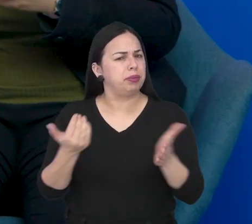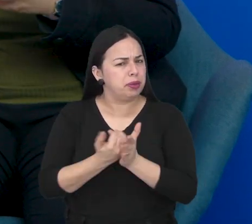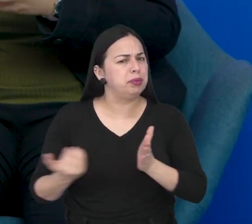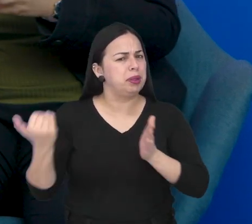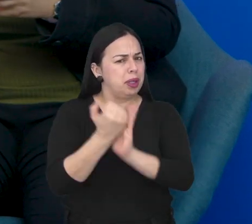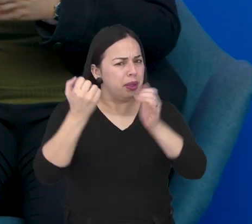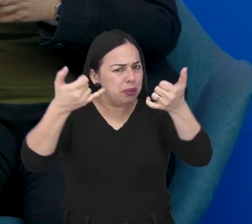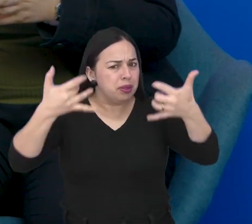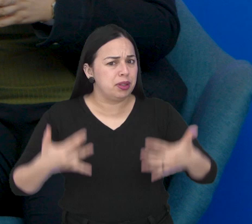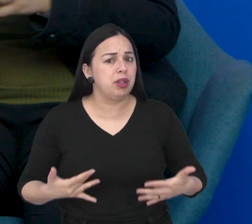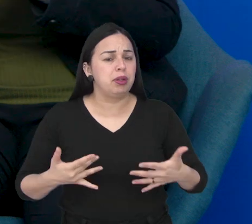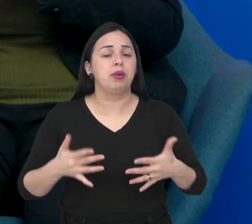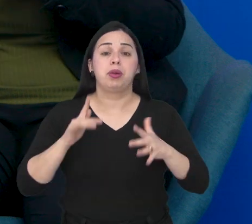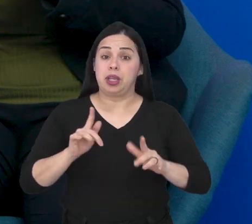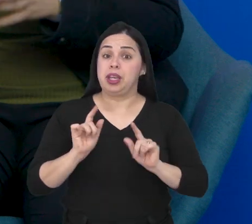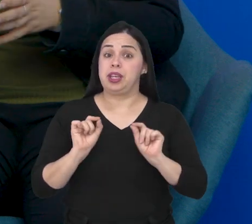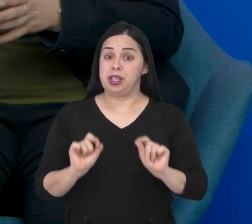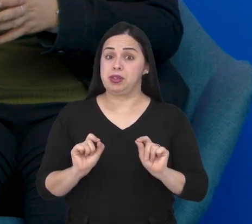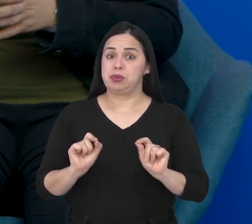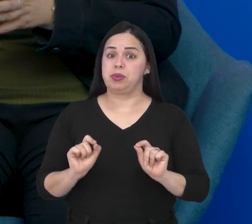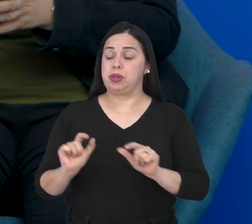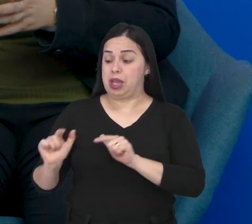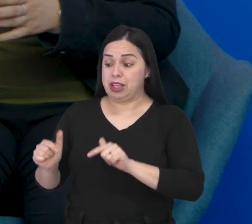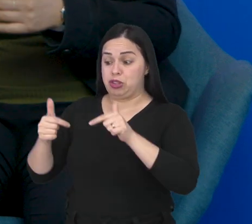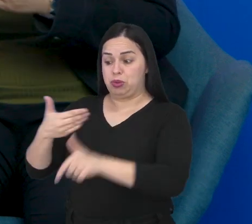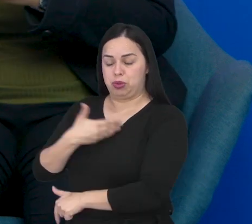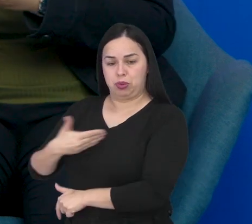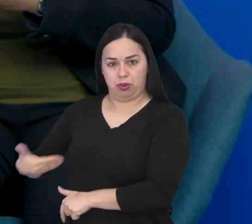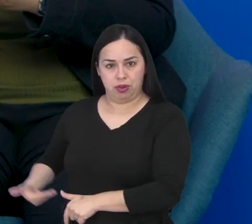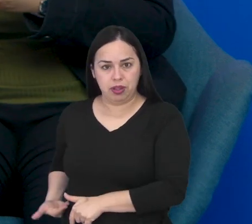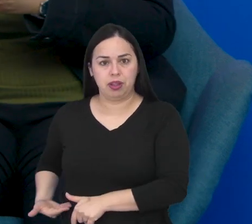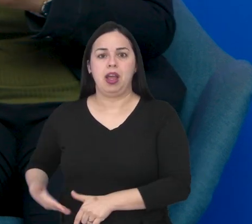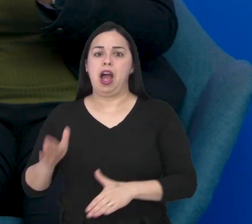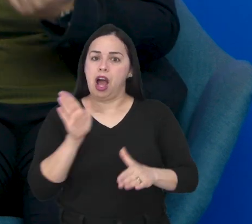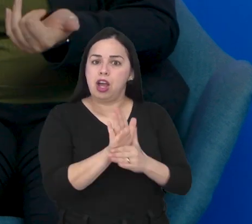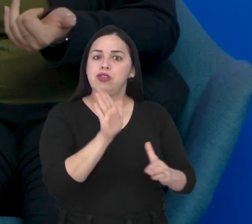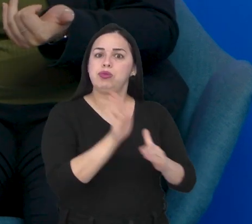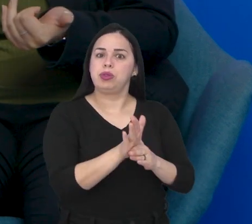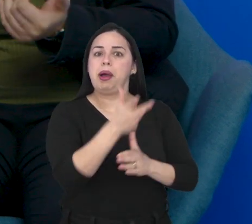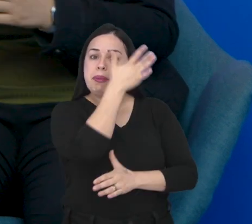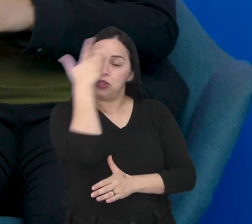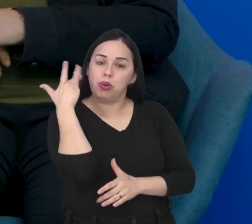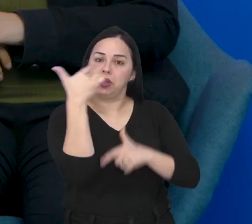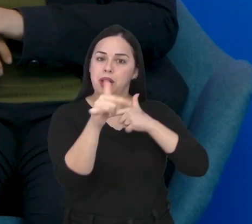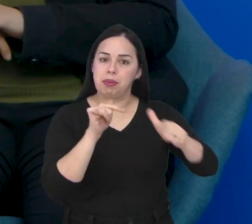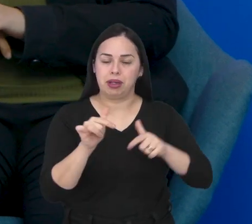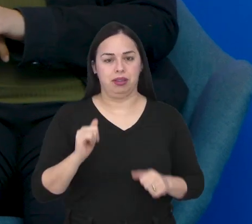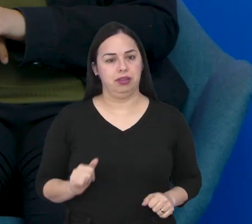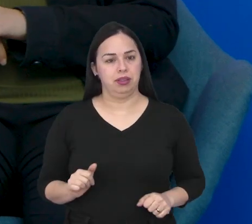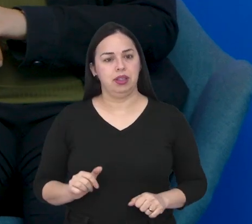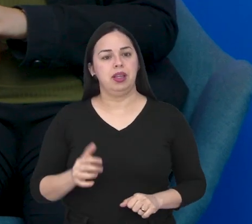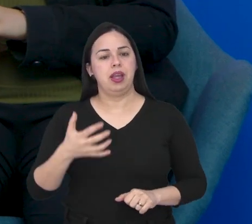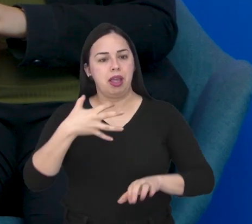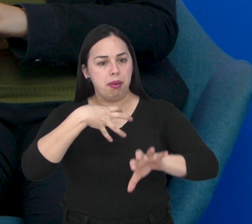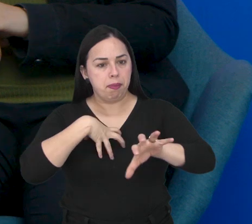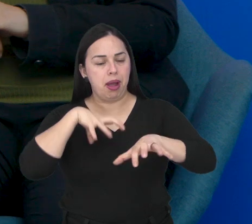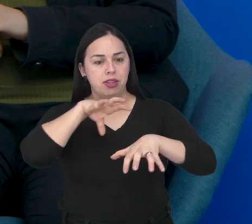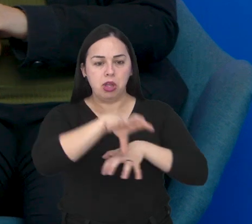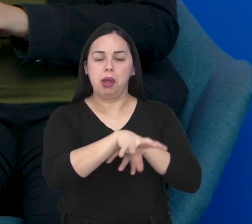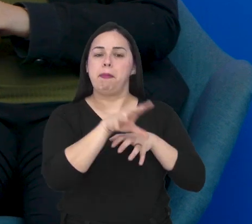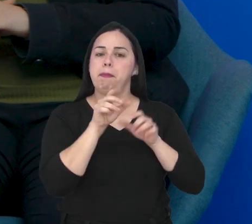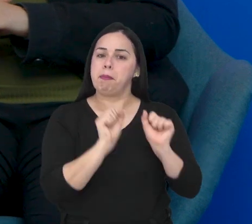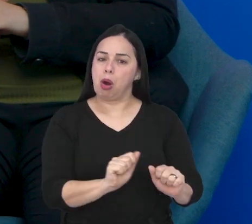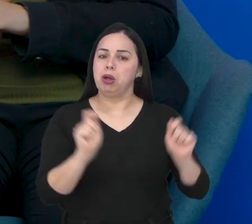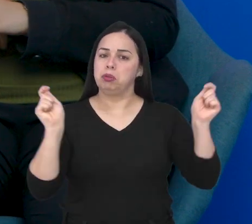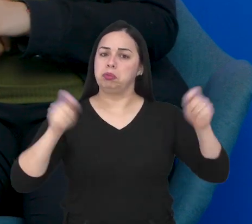pouco além e conversa sobre o impacto positivo de políticas voltadas ao bem-estar de quem trabalha. O olhar humanizado para o